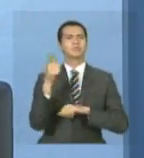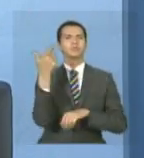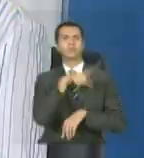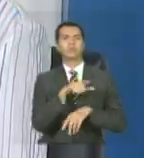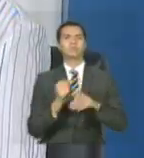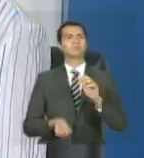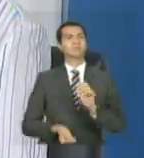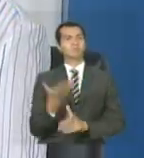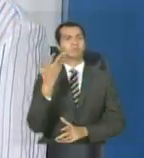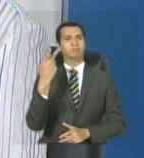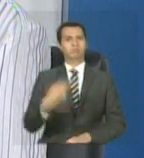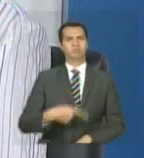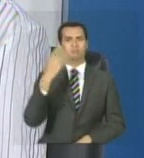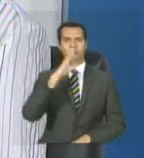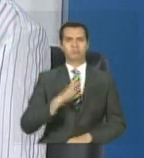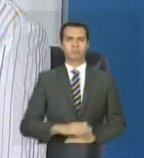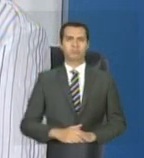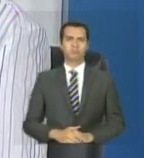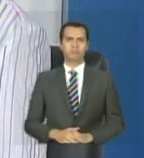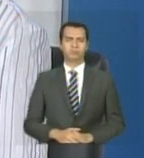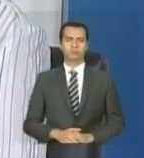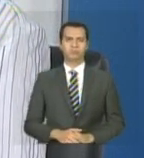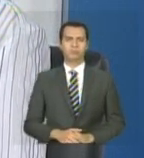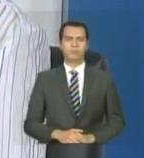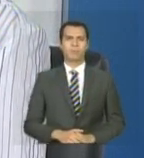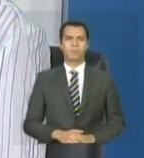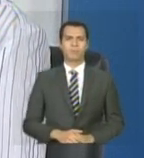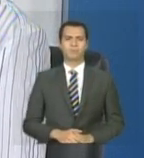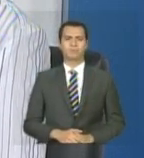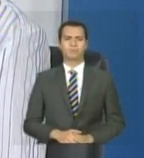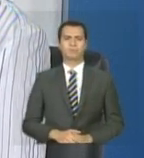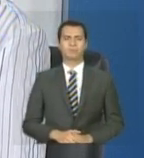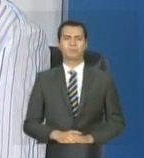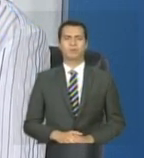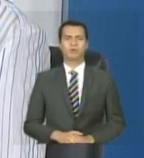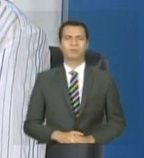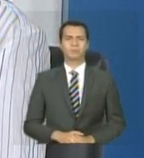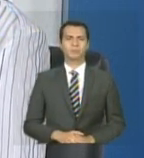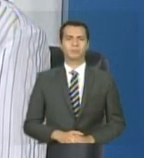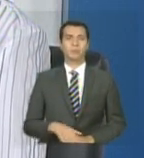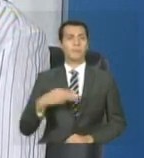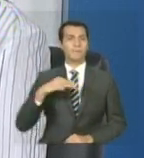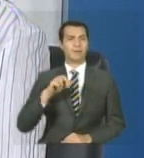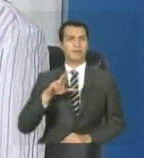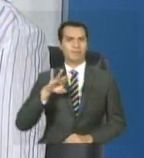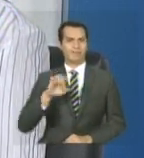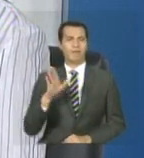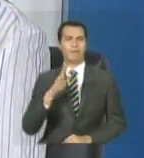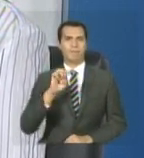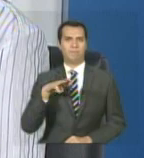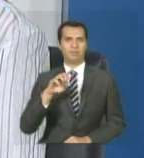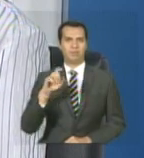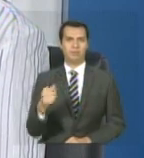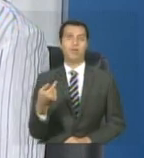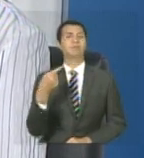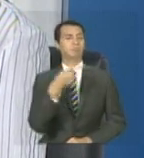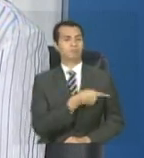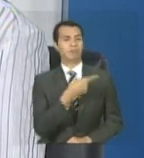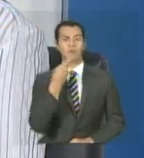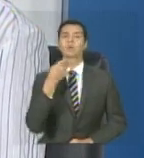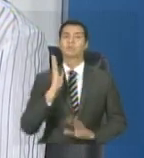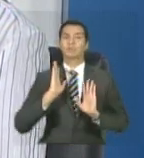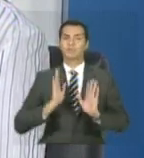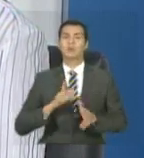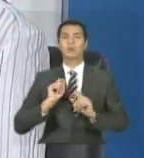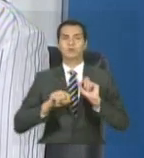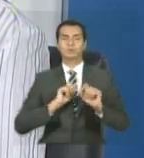Brasil? Essa construção, né, também como foi colocada pela Maria Emília, já faz anos, né, desde,